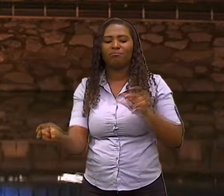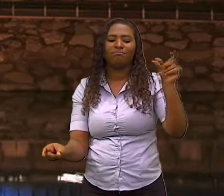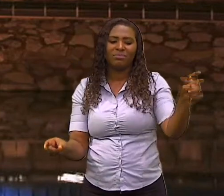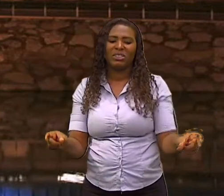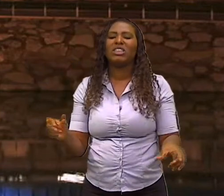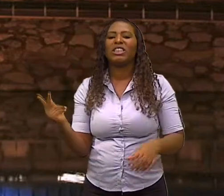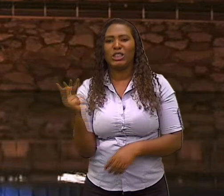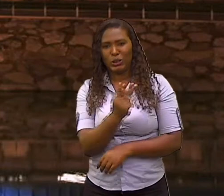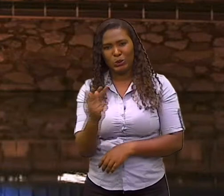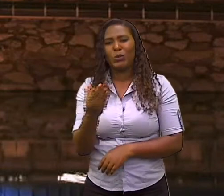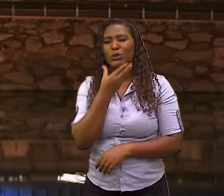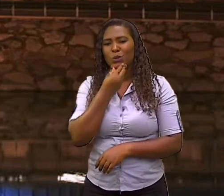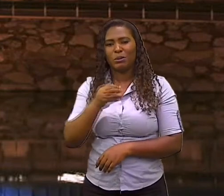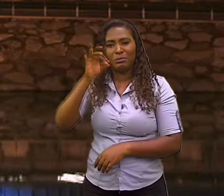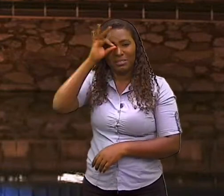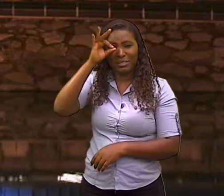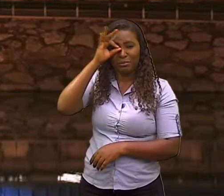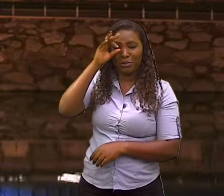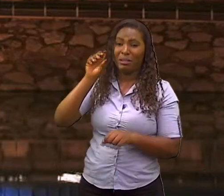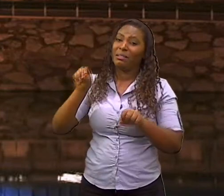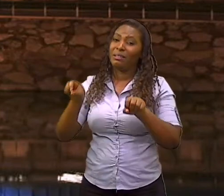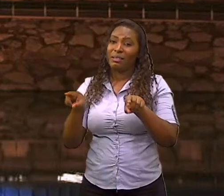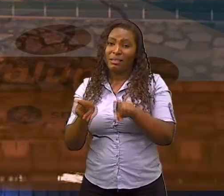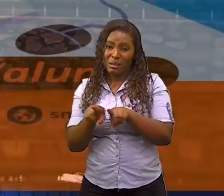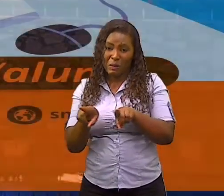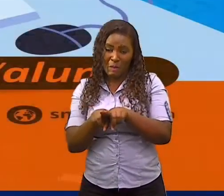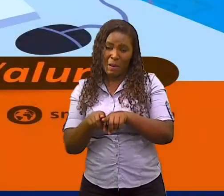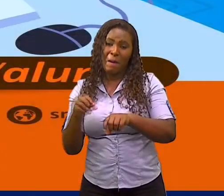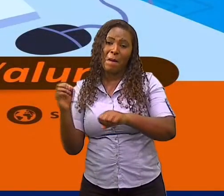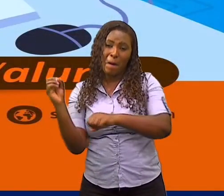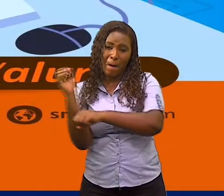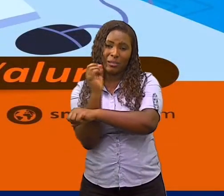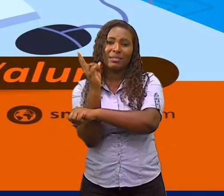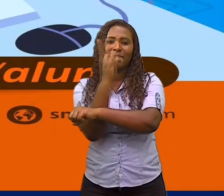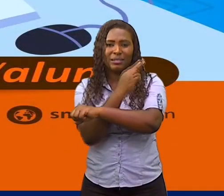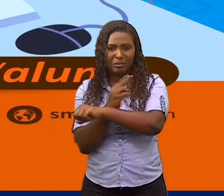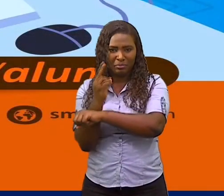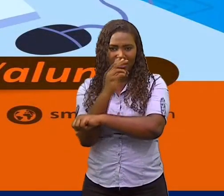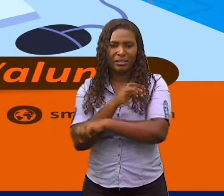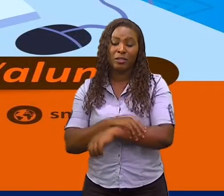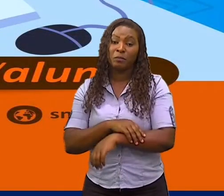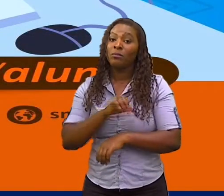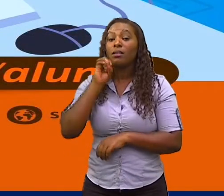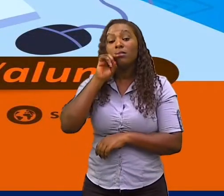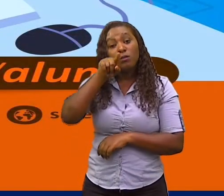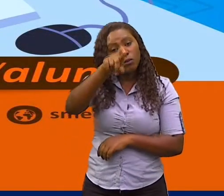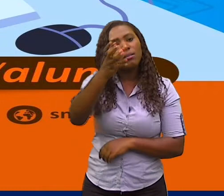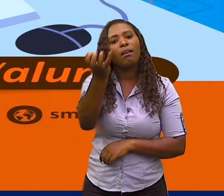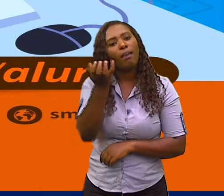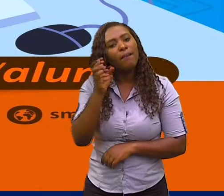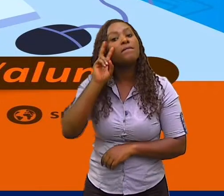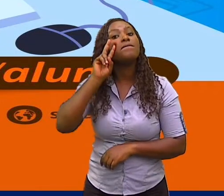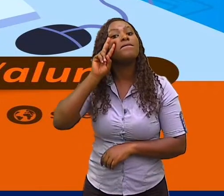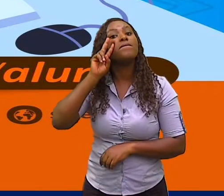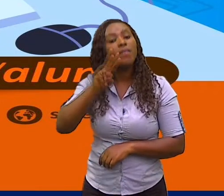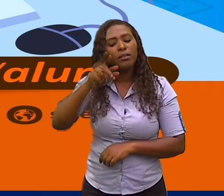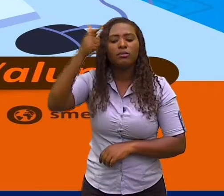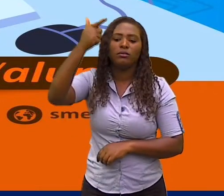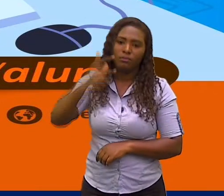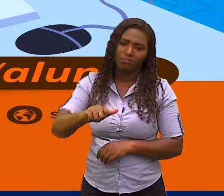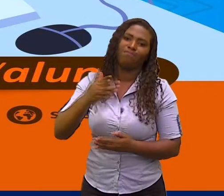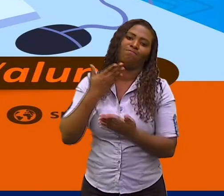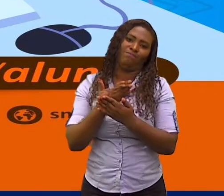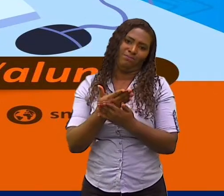Portinari. Tá certo? Para ver, rever e ver de novo e participar da nossa